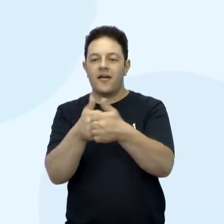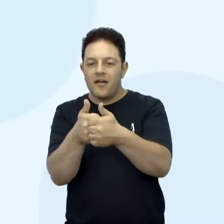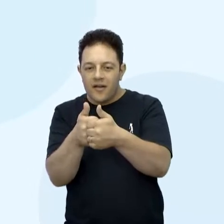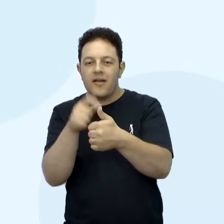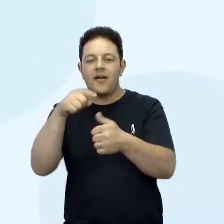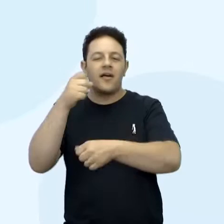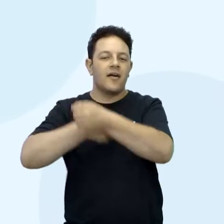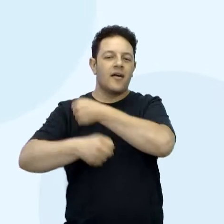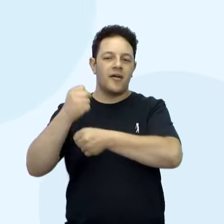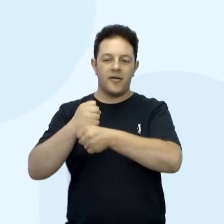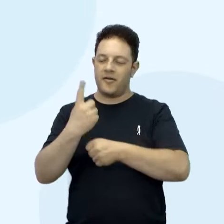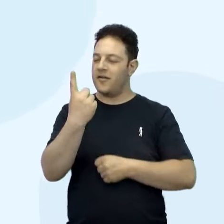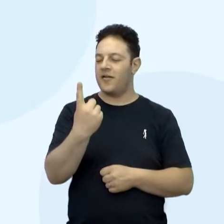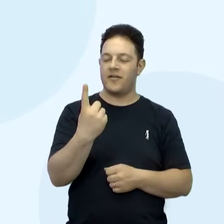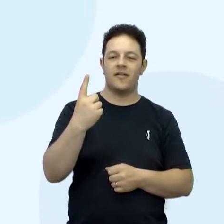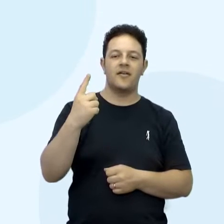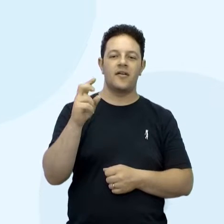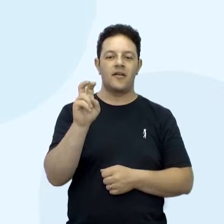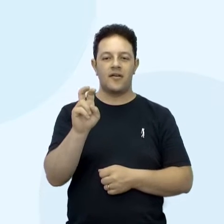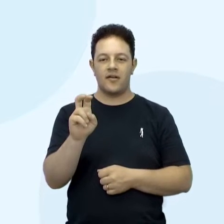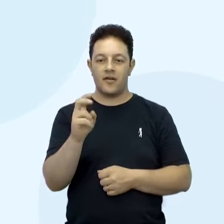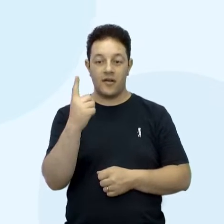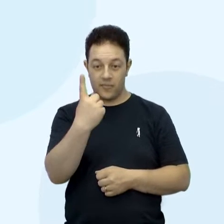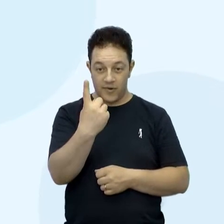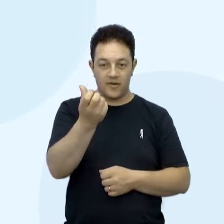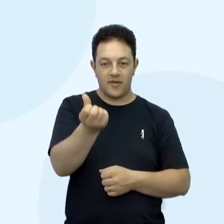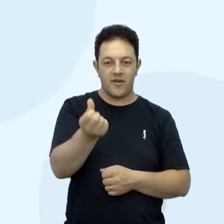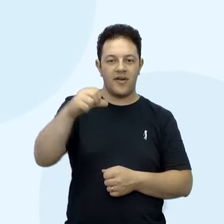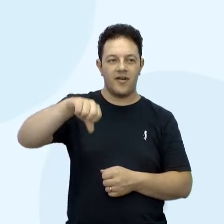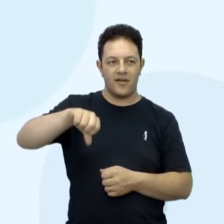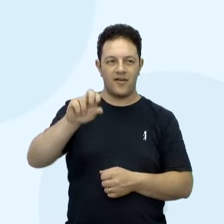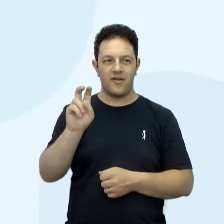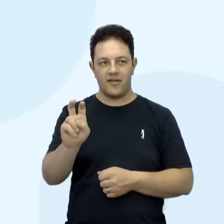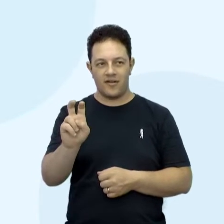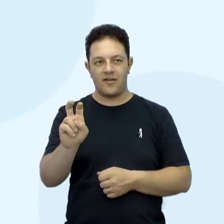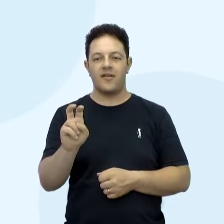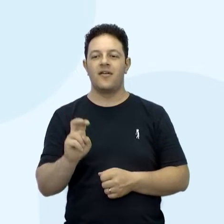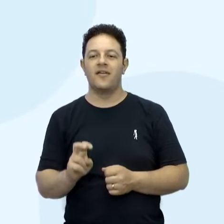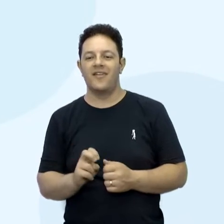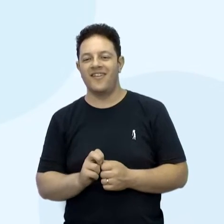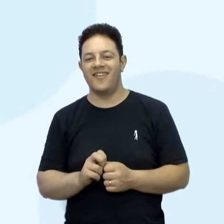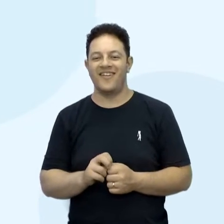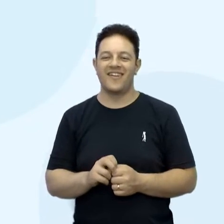oficialmente em 1695, apesar de já haver uma capela